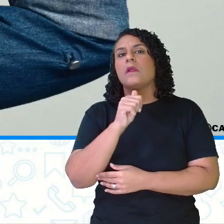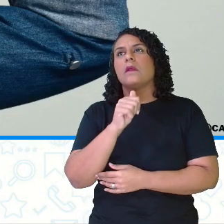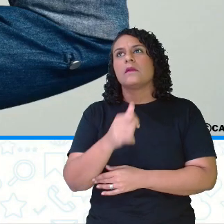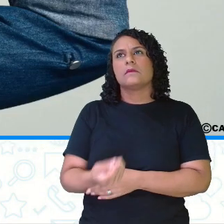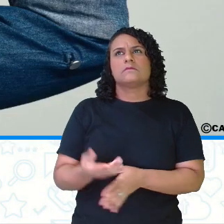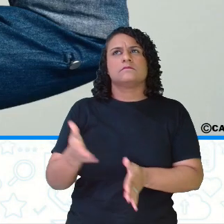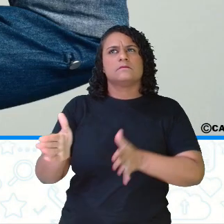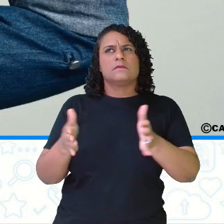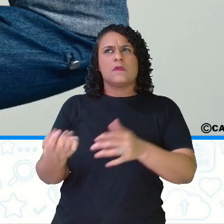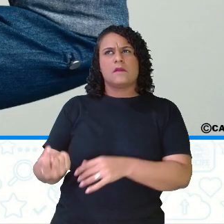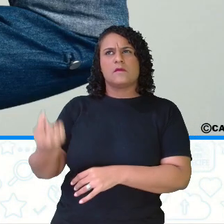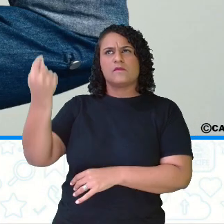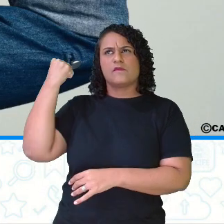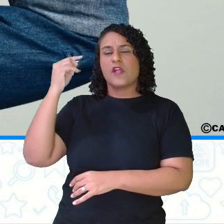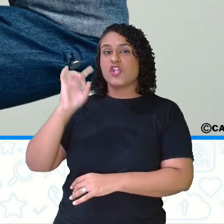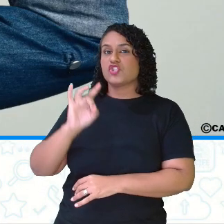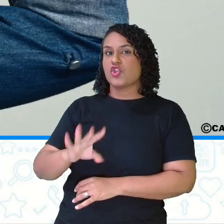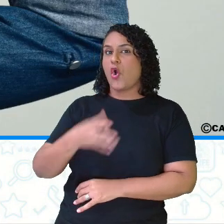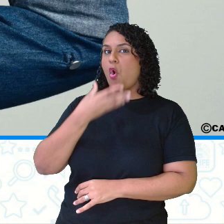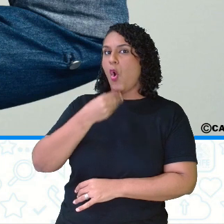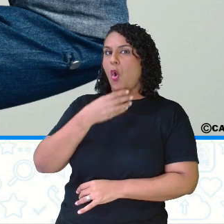época, sociedade patriarcal.